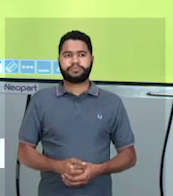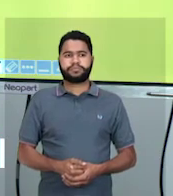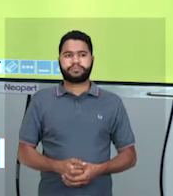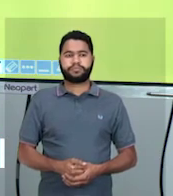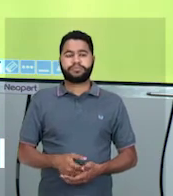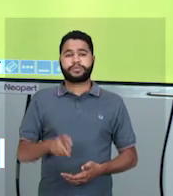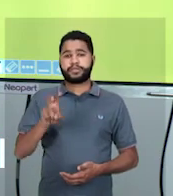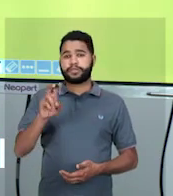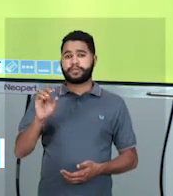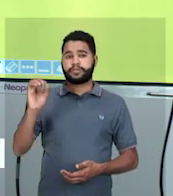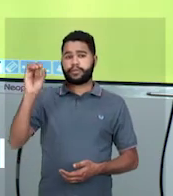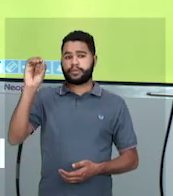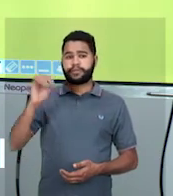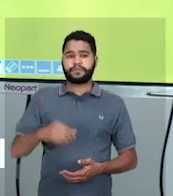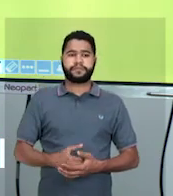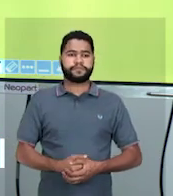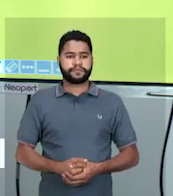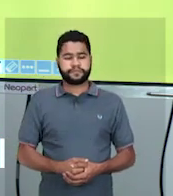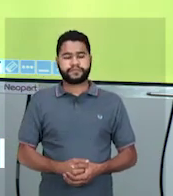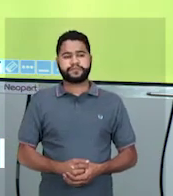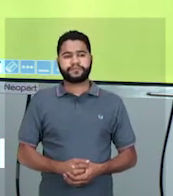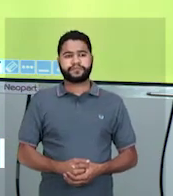15 graus